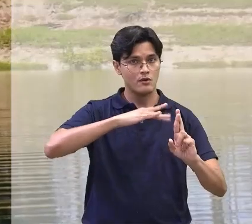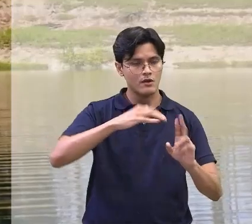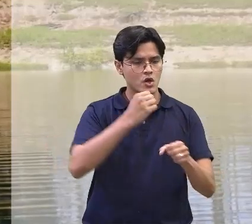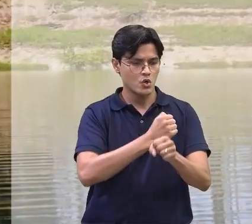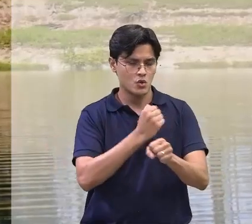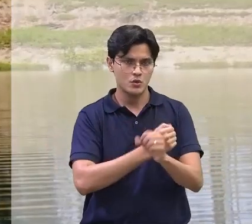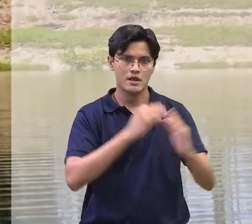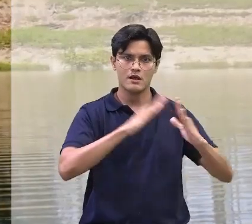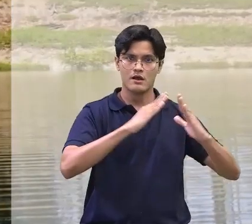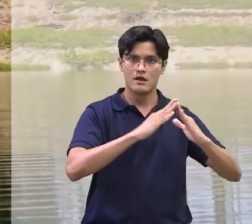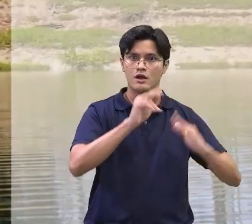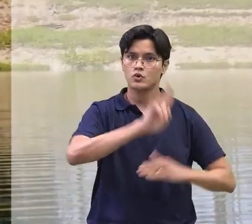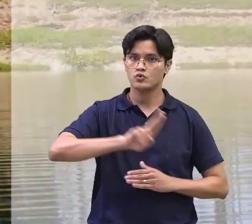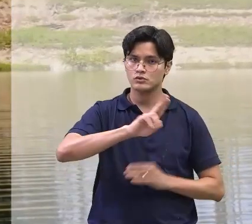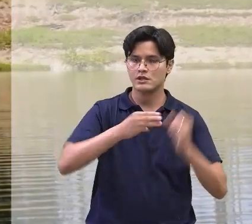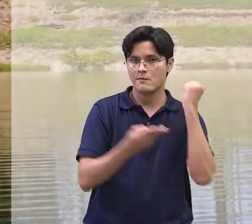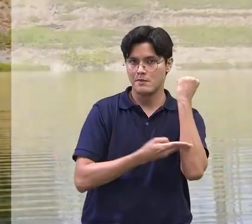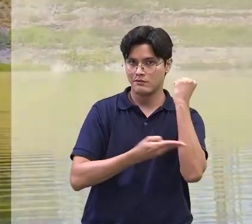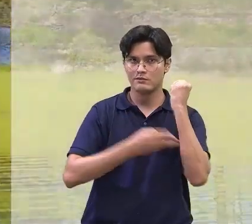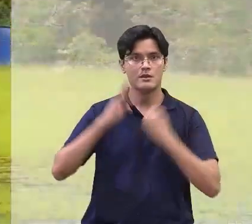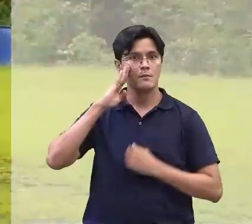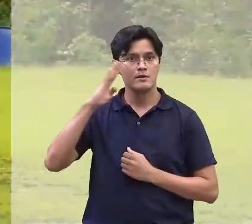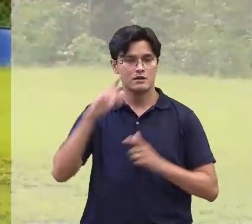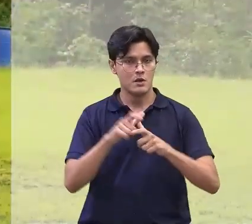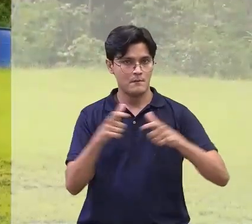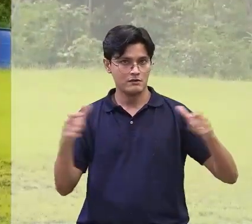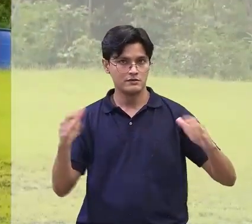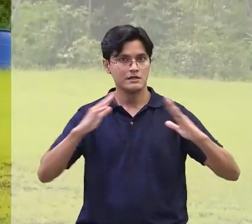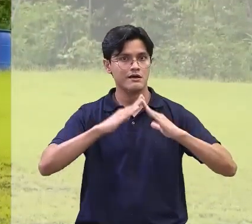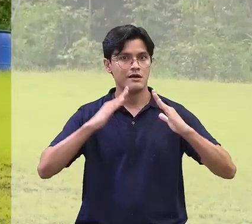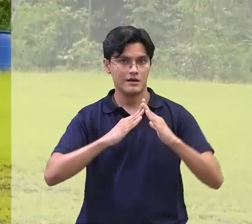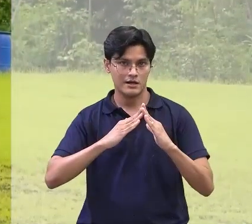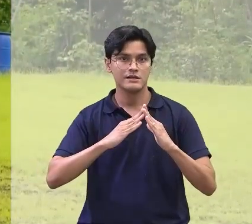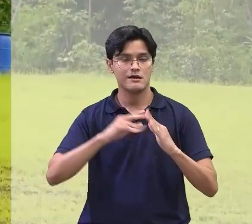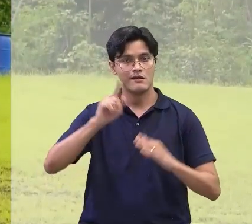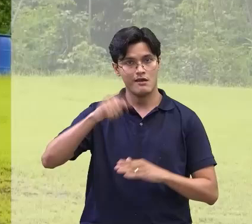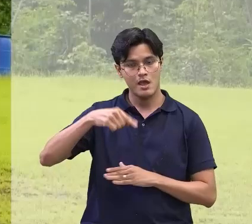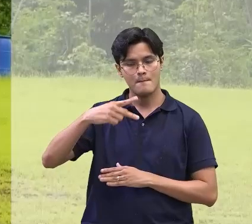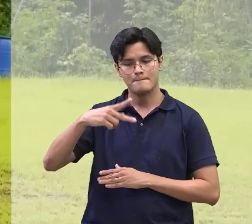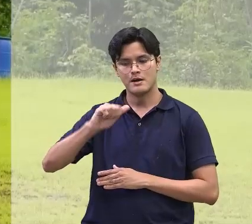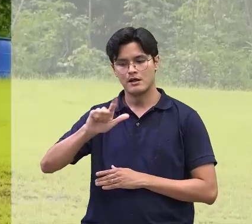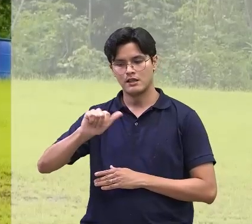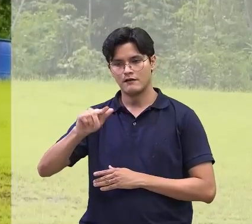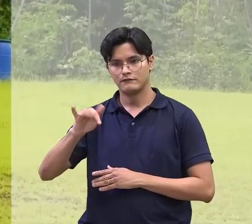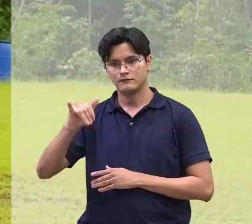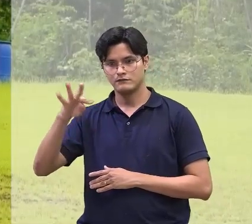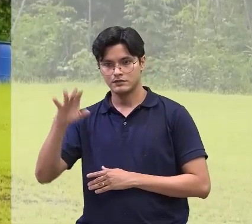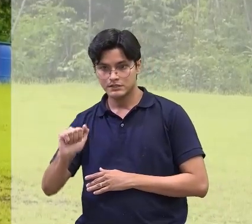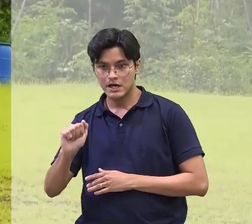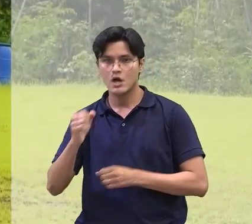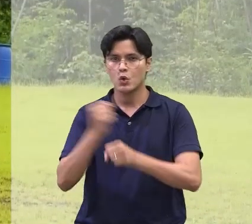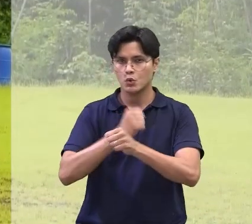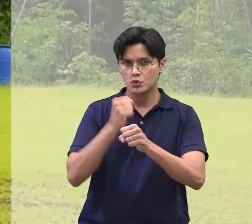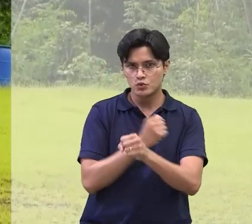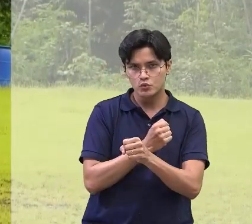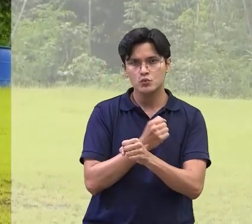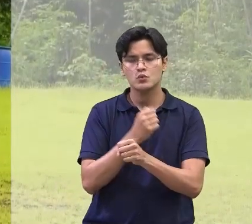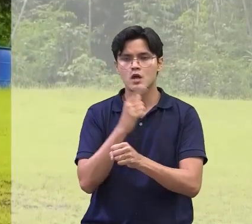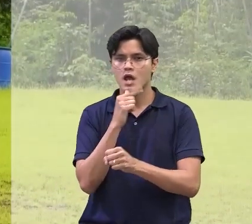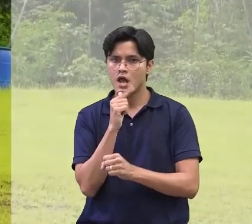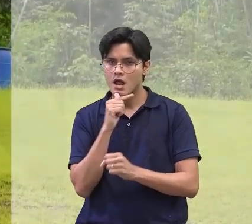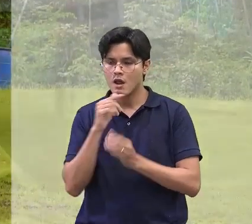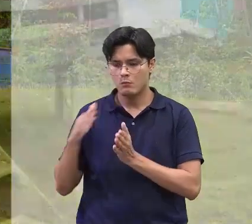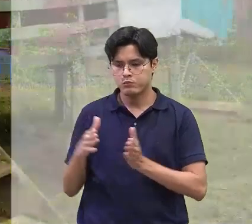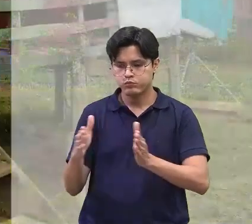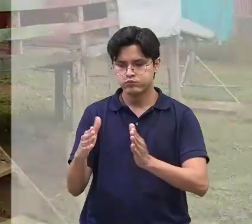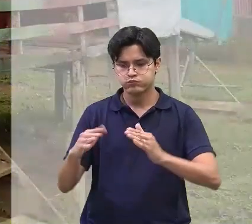utilizando a madeira principalmente. A grande maioria das casas são palafitas, construídas alguns metros acima do nível do rio,